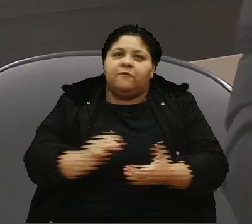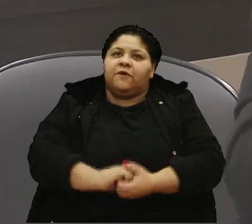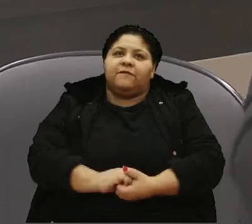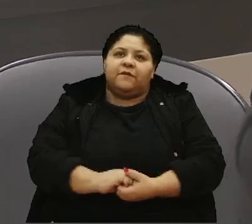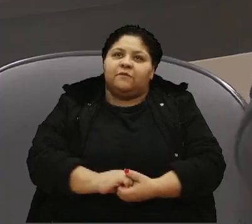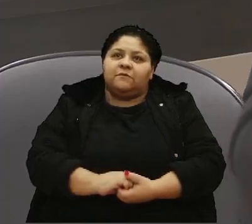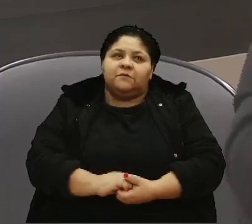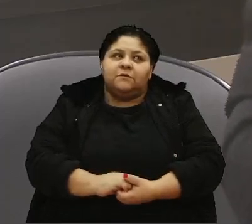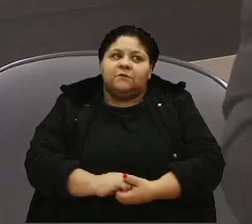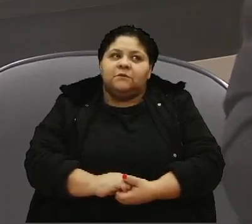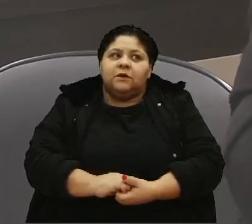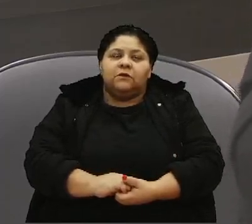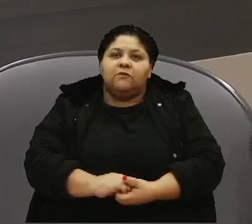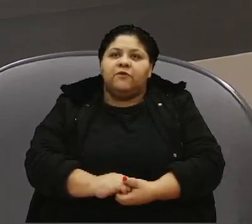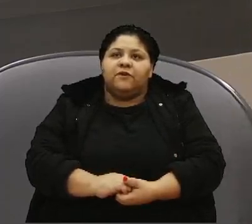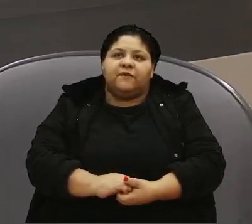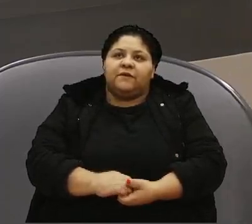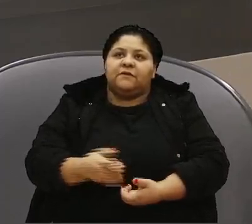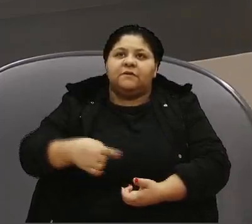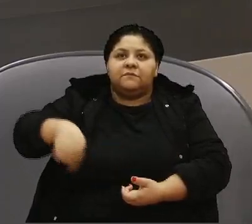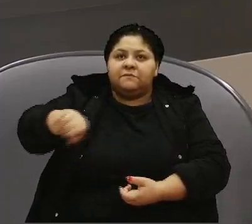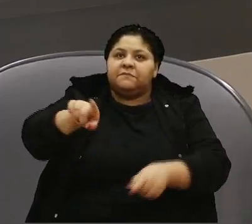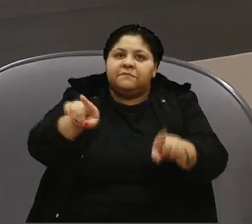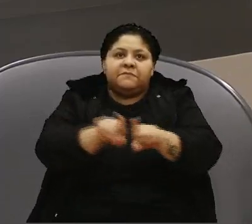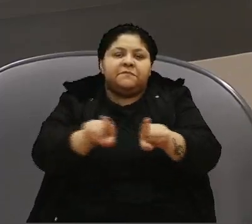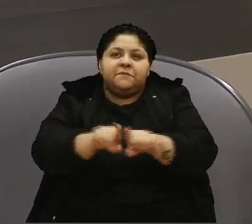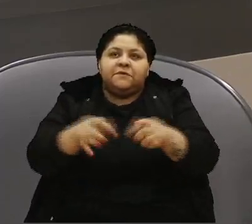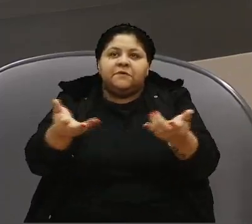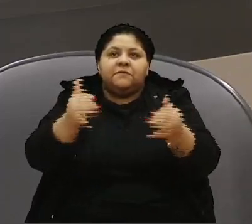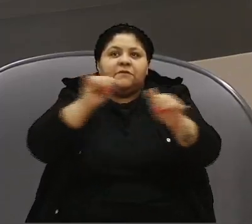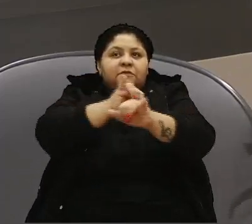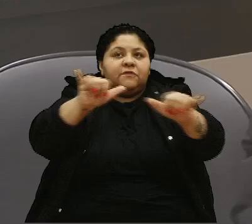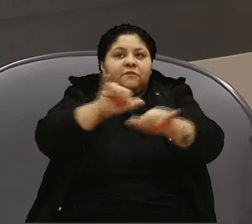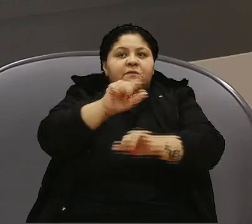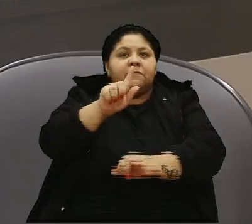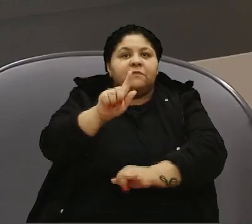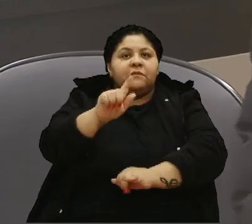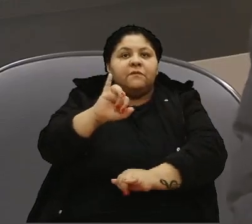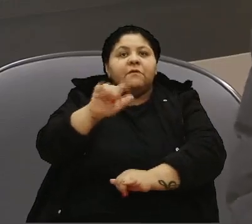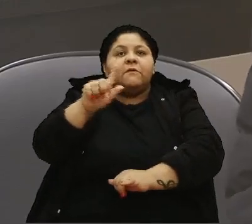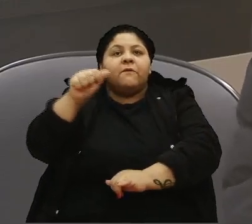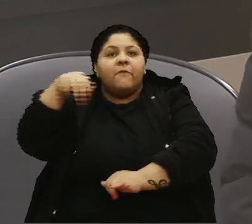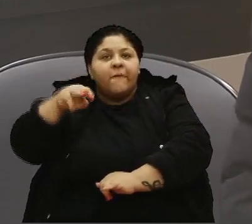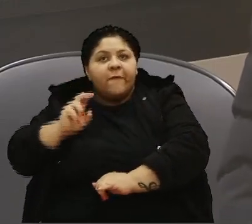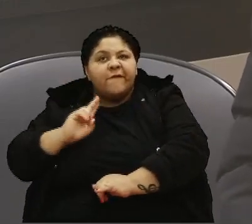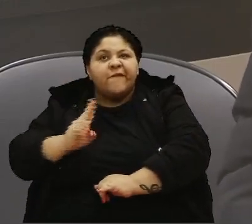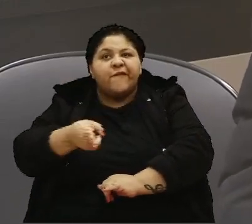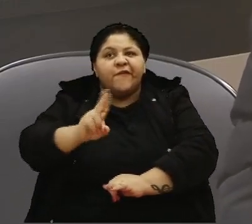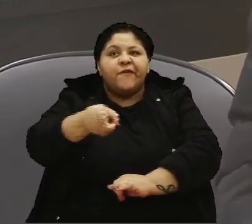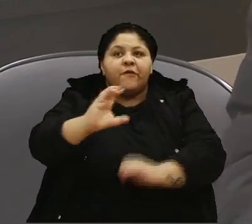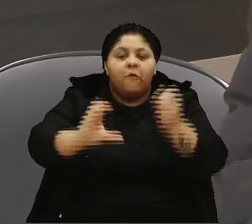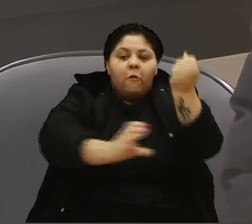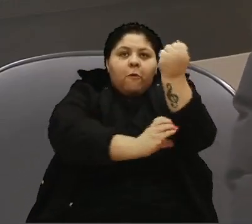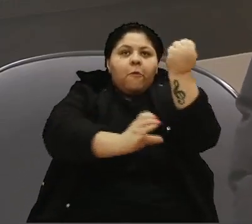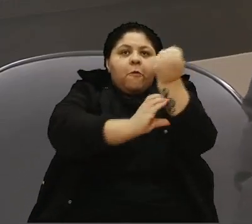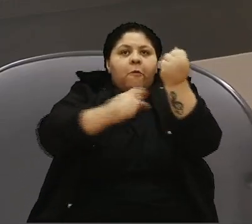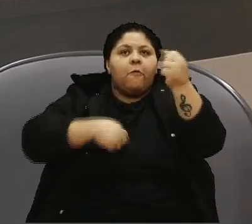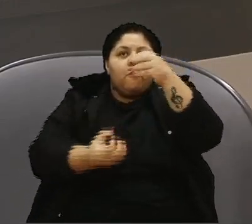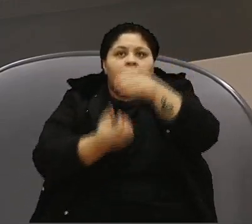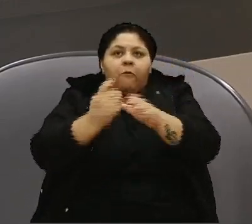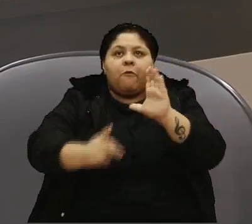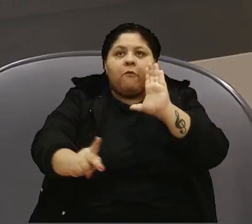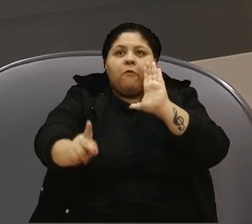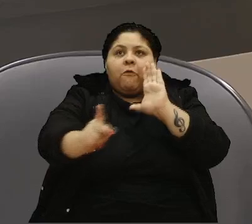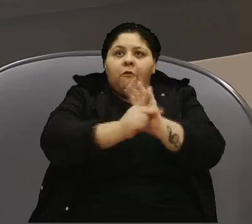Não, eu agradeço. E também eu já dou o recado para o IGAN, que se continuarem botando burocracia, eu vou criar um projeto de lei para